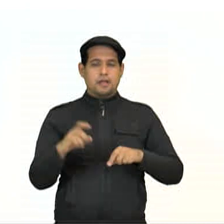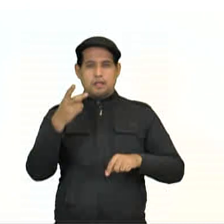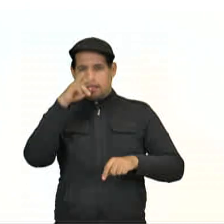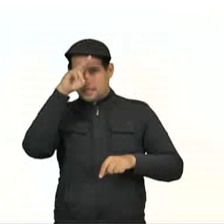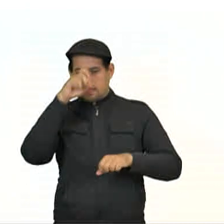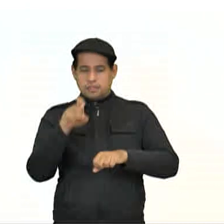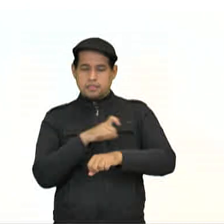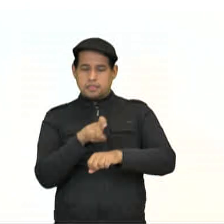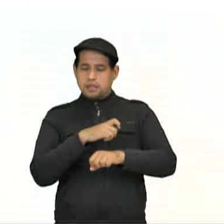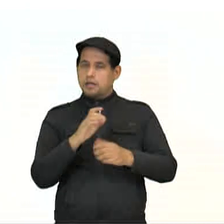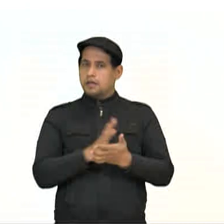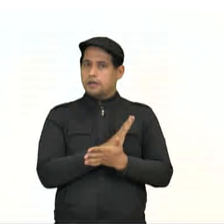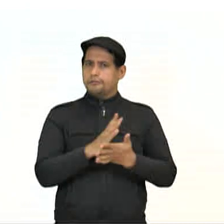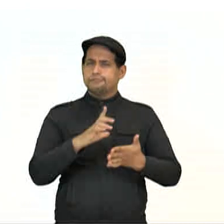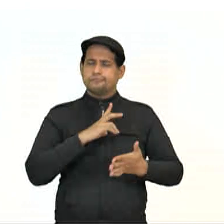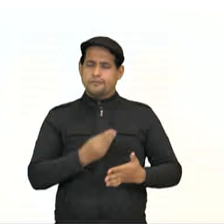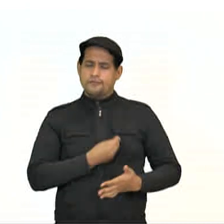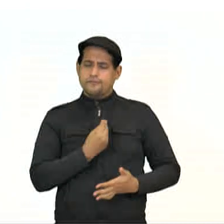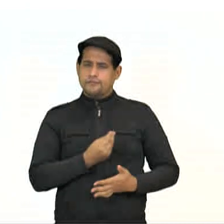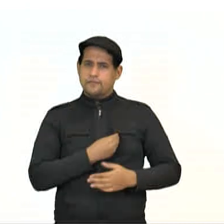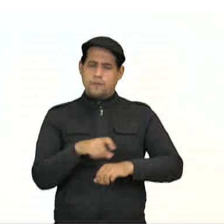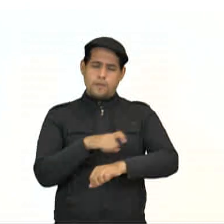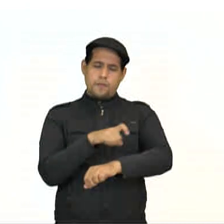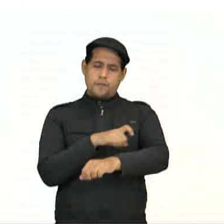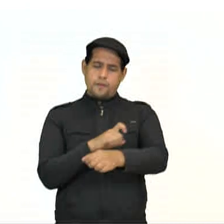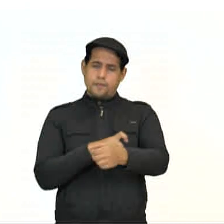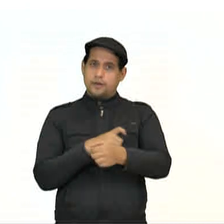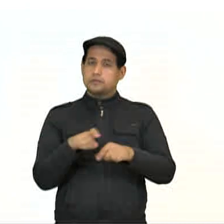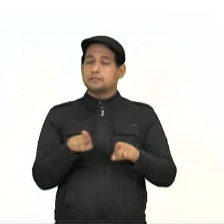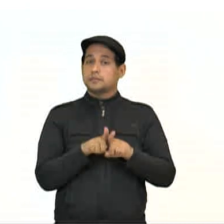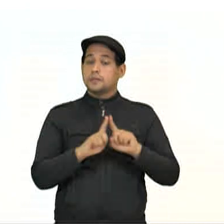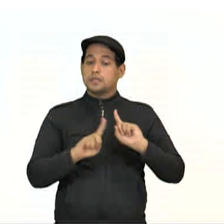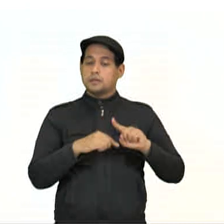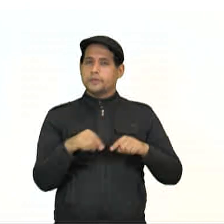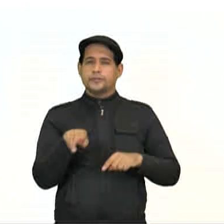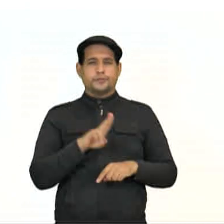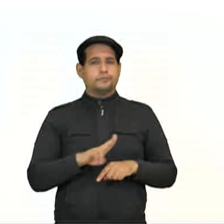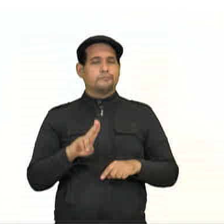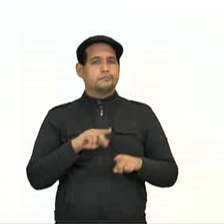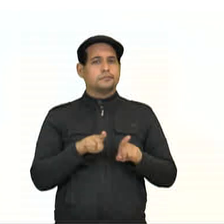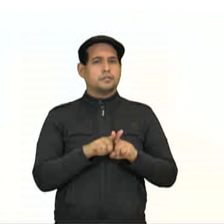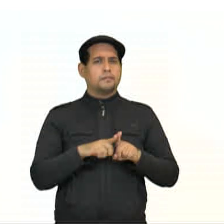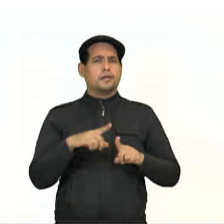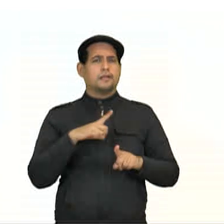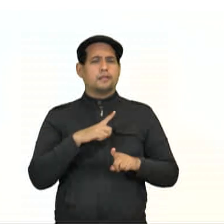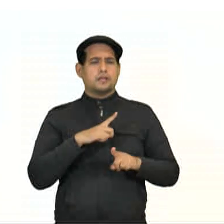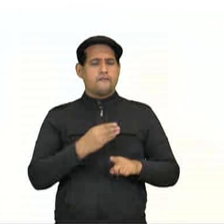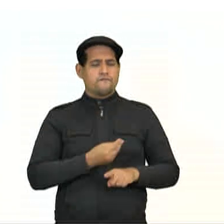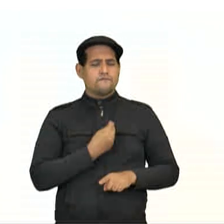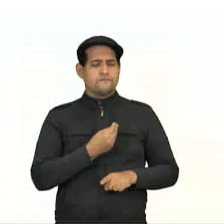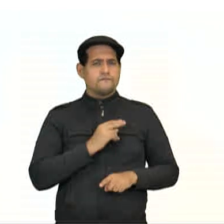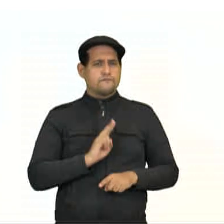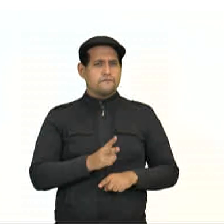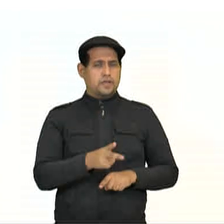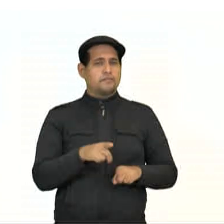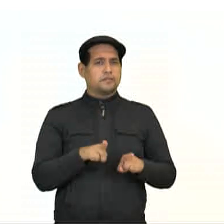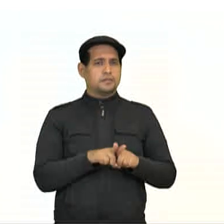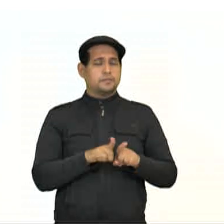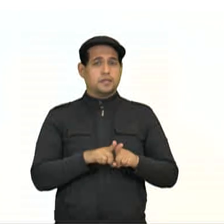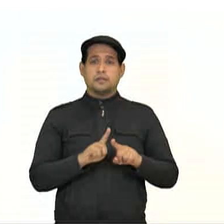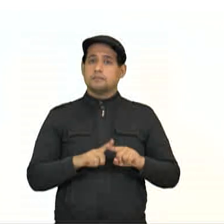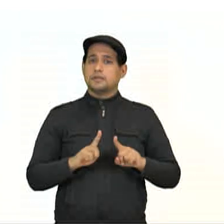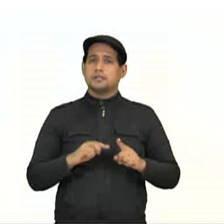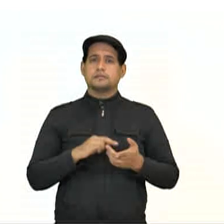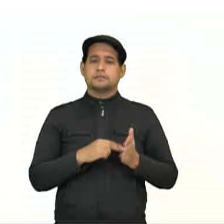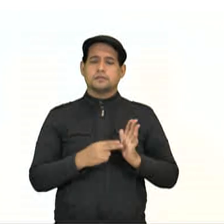alguns indivíduos eram resistentes ao inseticida. Após a aplicação do mesmo, esses que são resistentes sobrevivem e